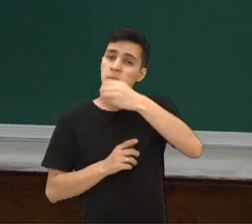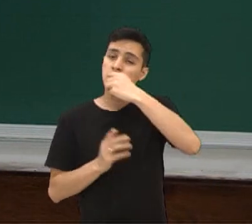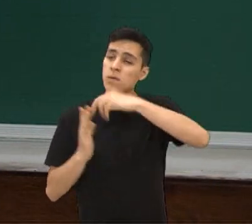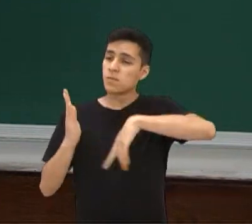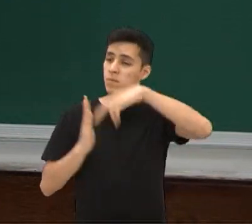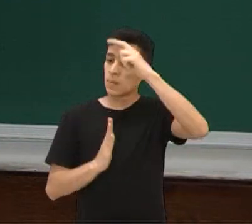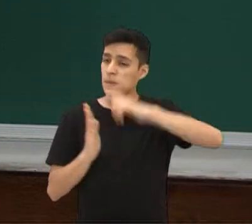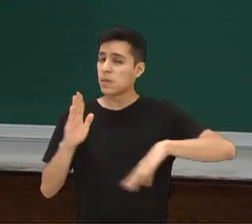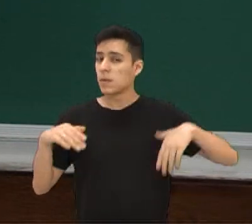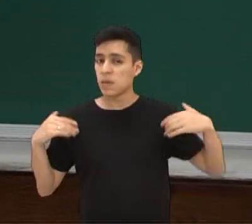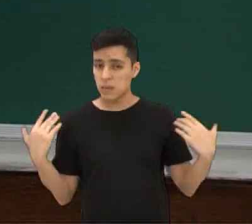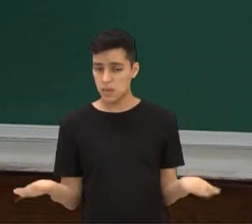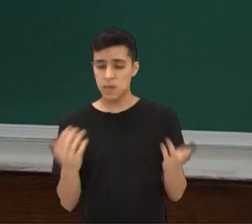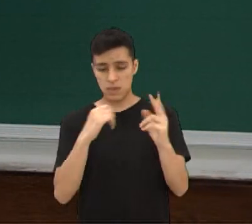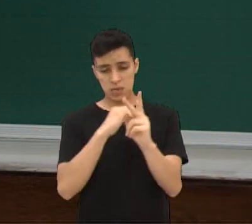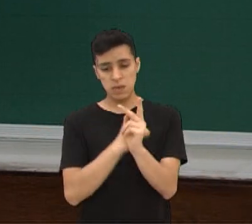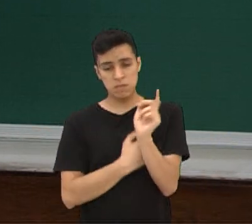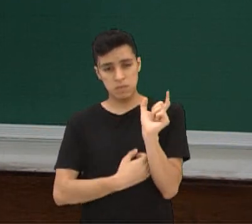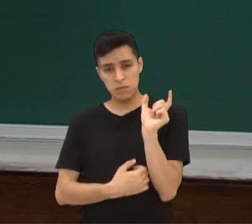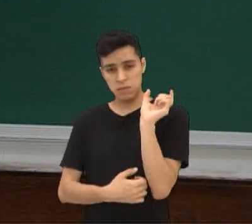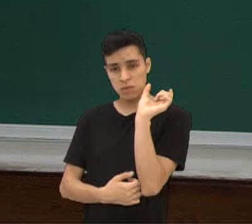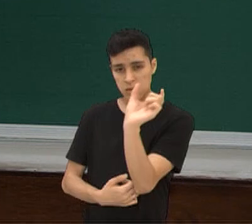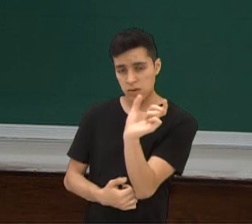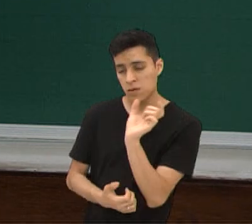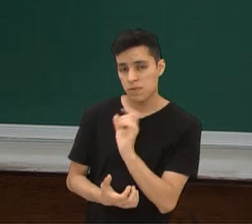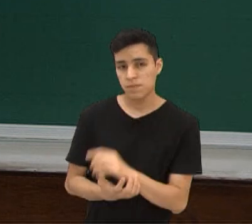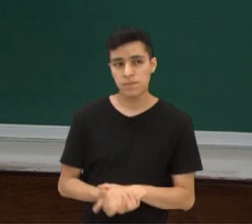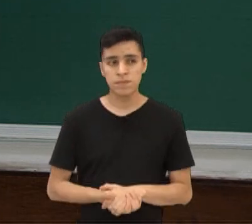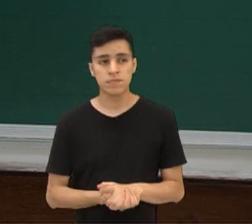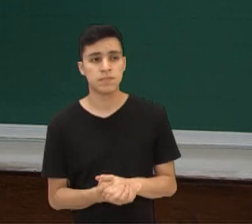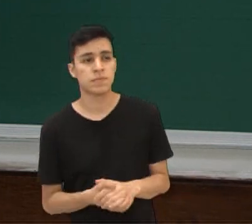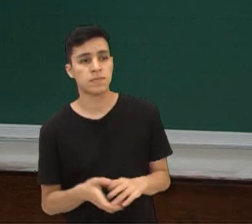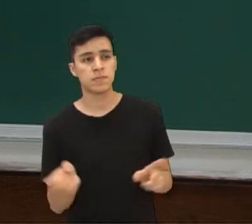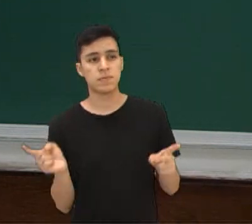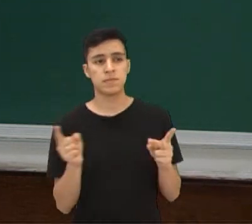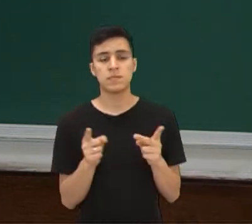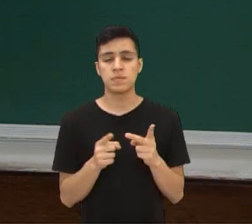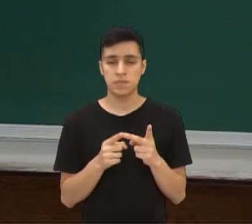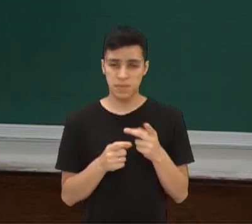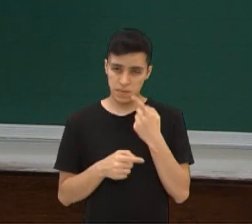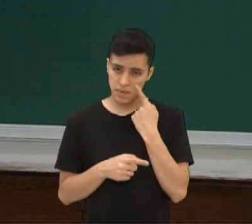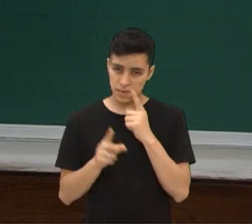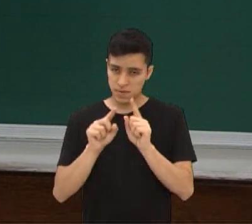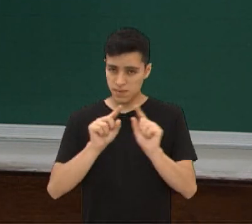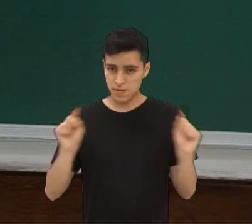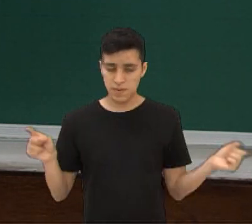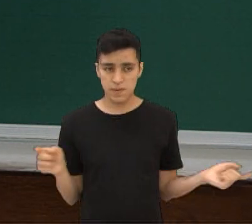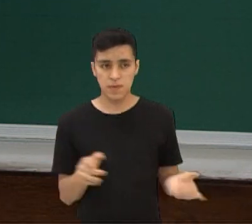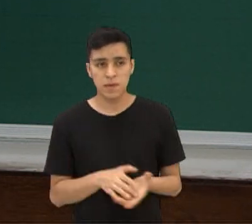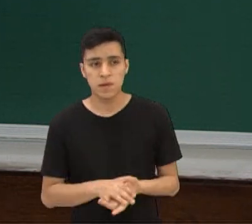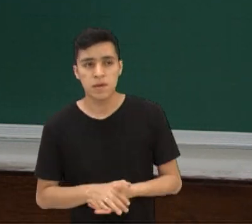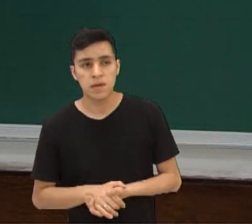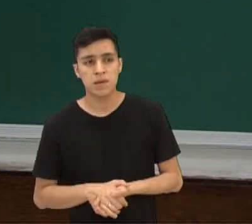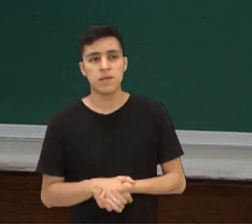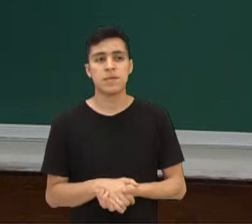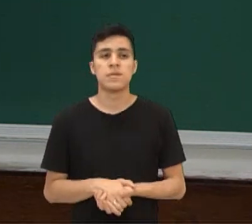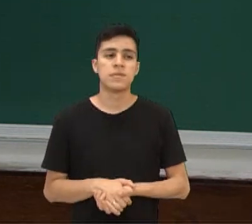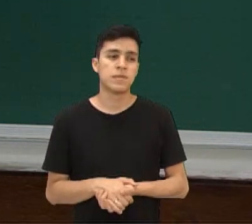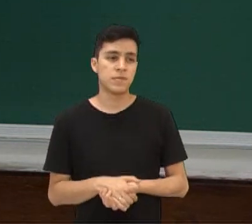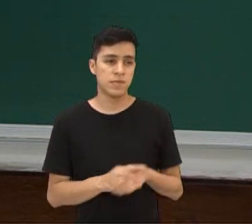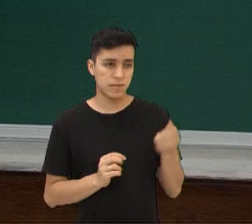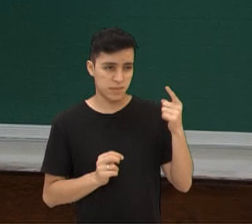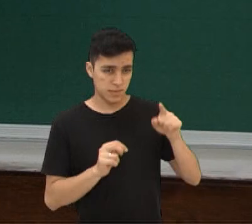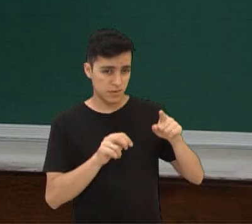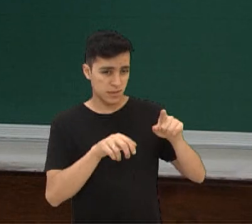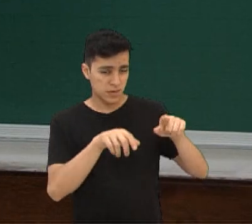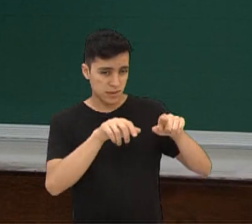Qual pronome? Whom, which, or who? Na 2. The computer I bought last week is already broken. O